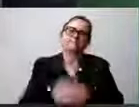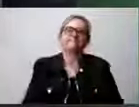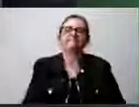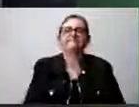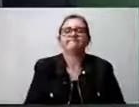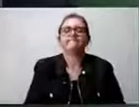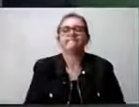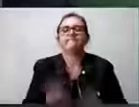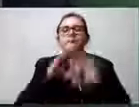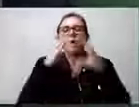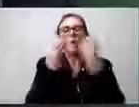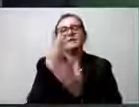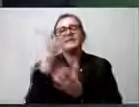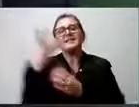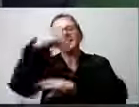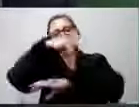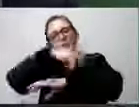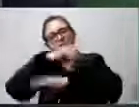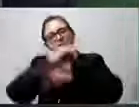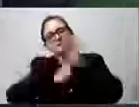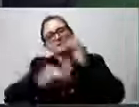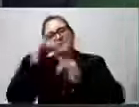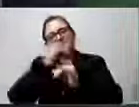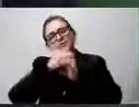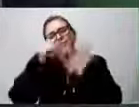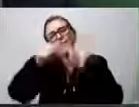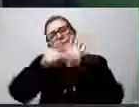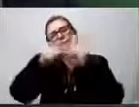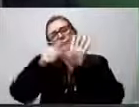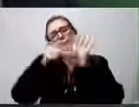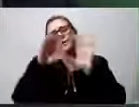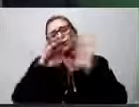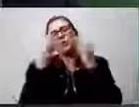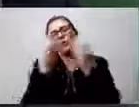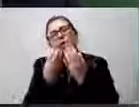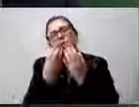teve 3 dias, congresso online, tá? O primeiro congresso online da